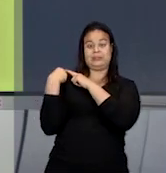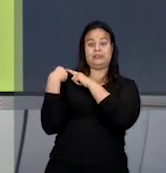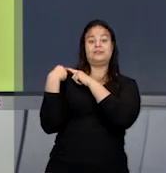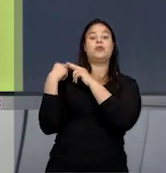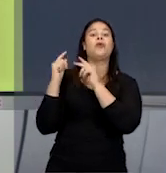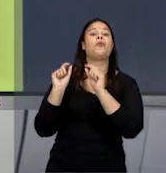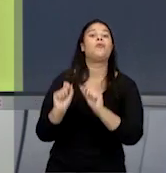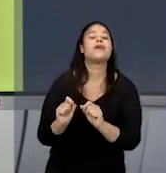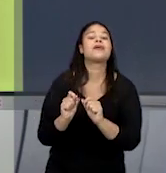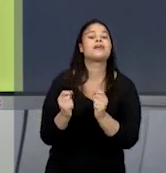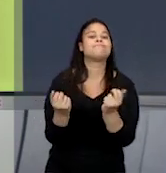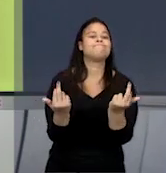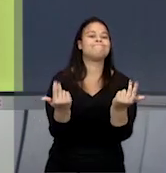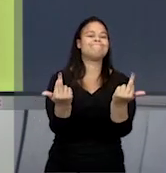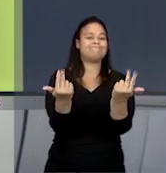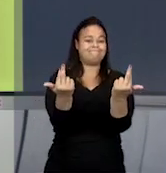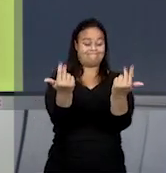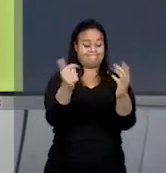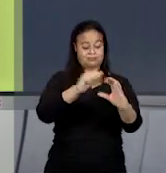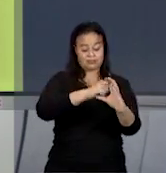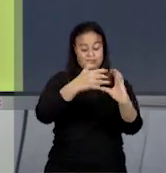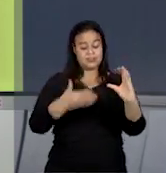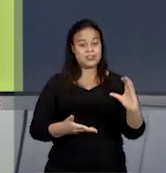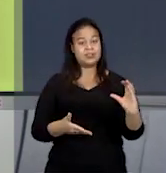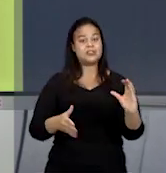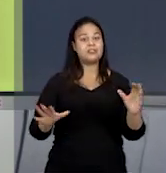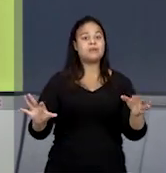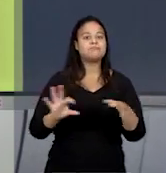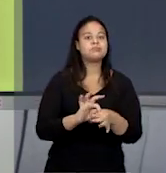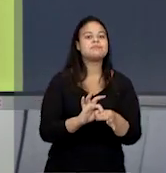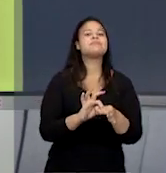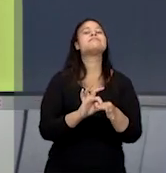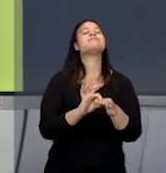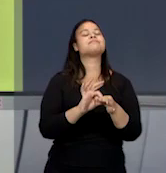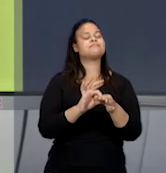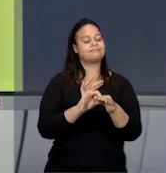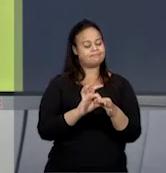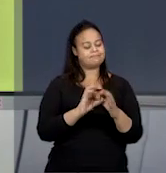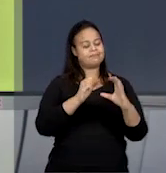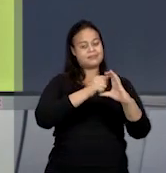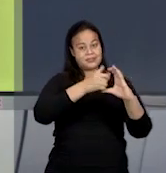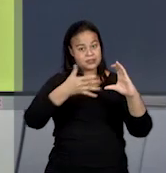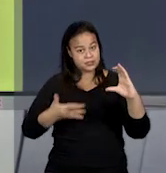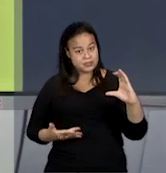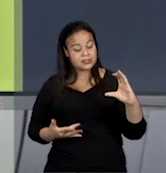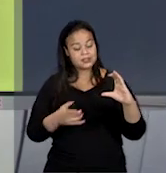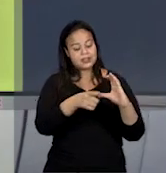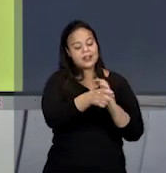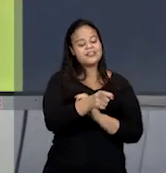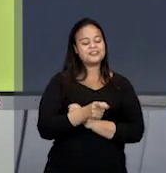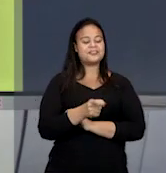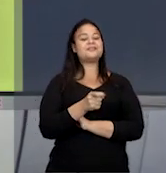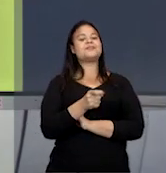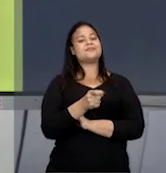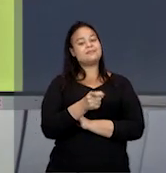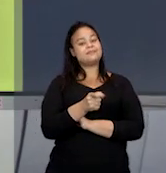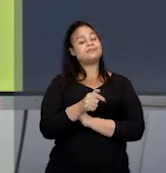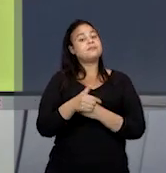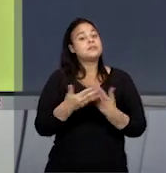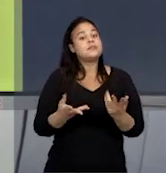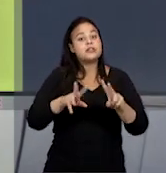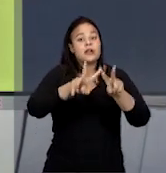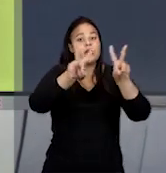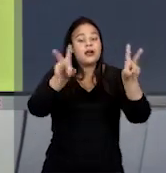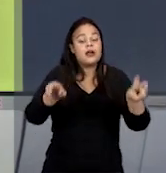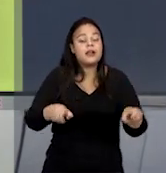a mesma característica. Então, eles são responsáveis pela característica X. Nesse caso aqui,